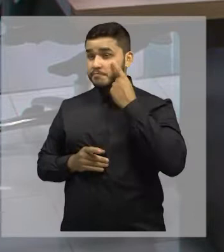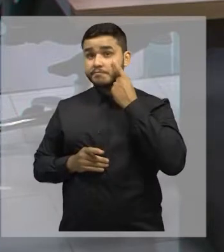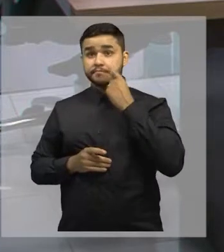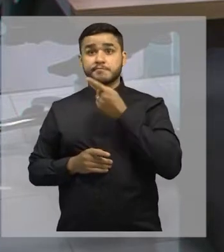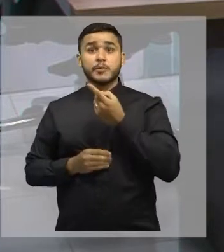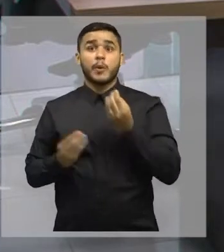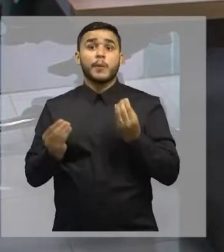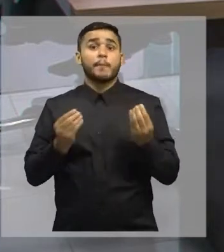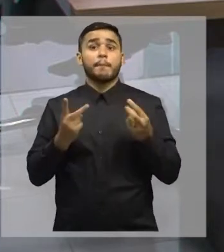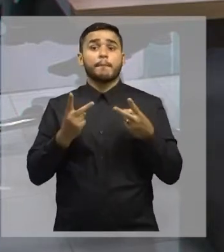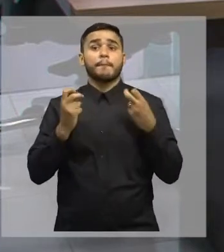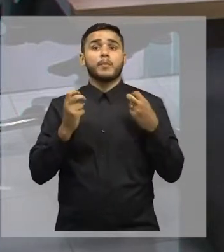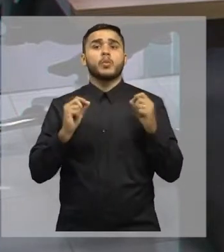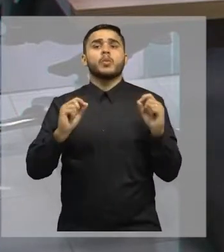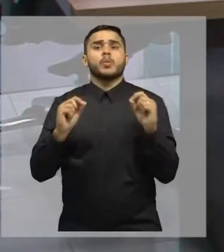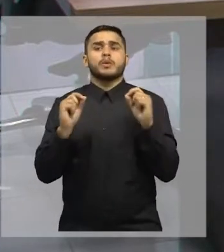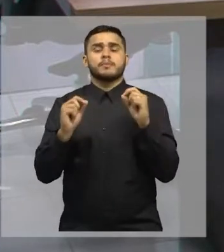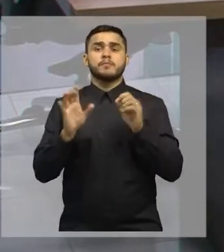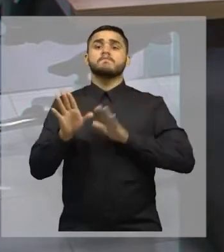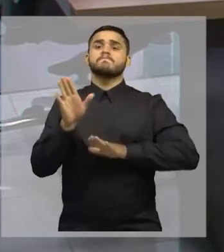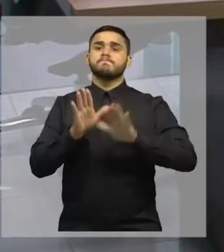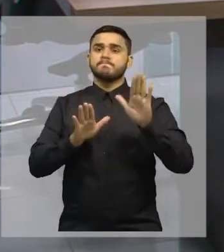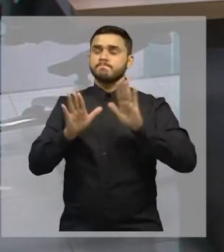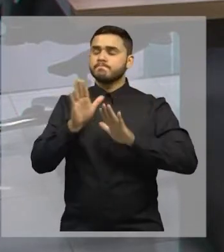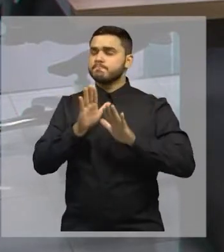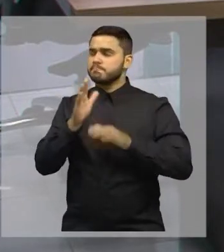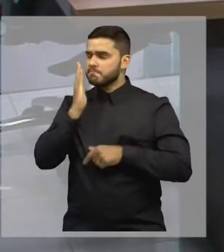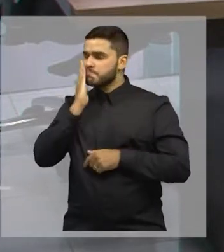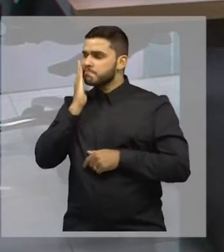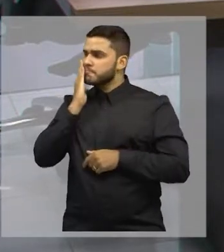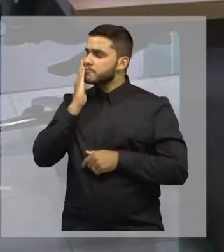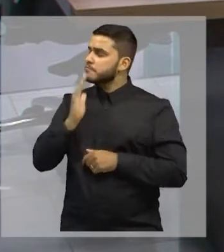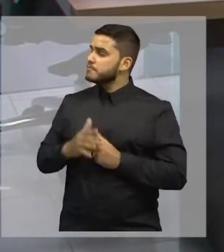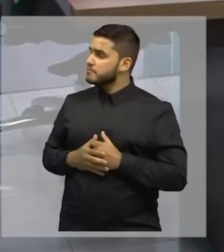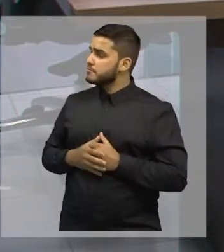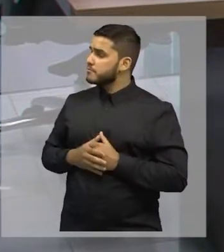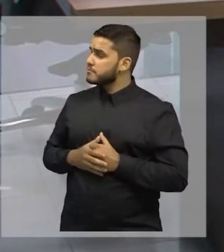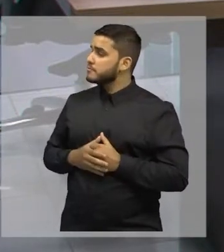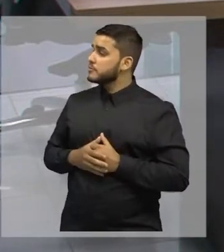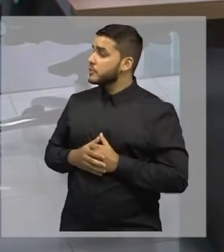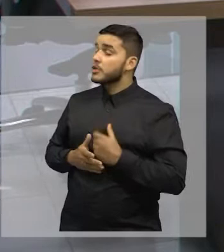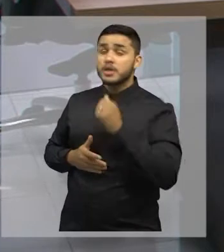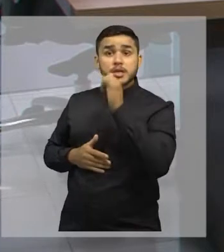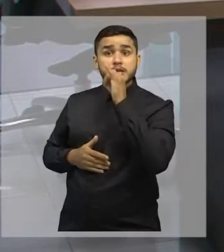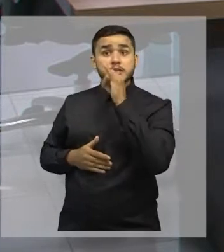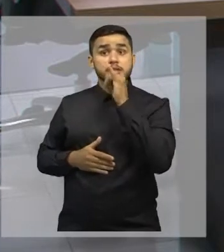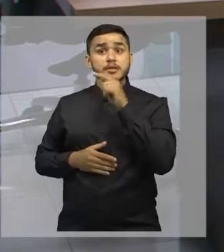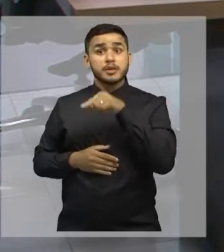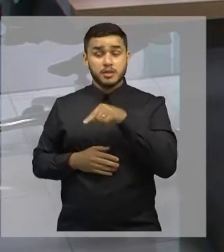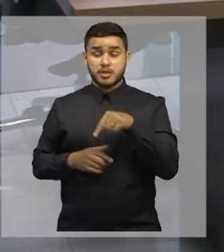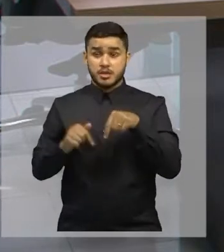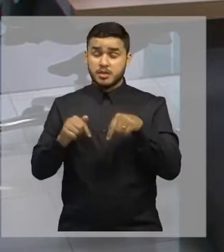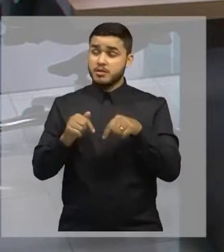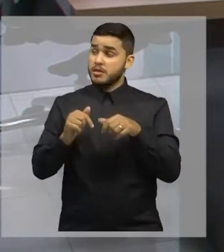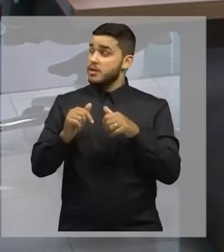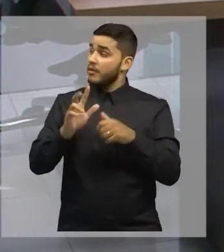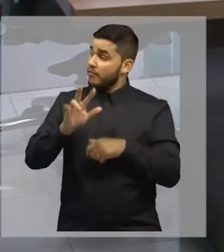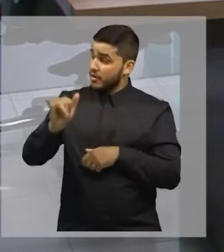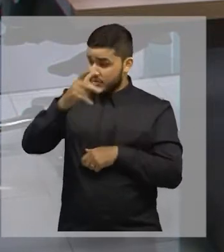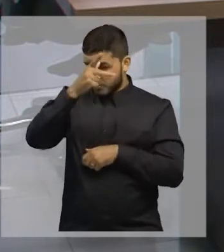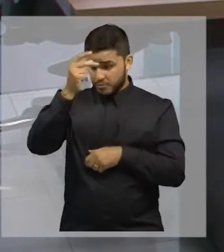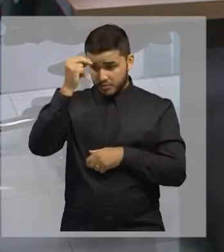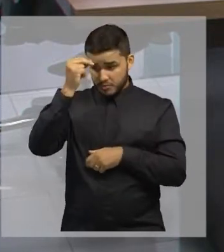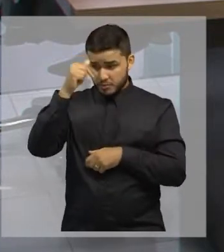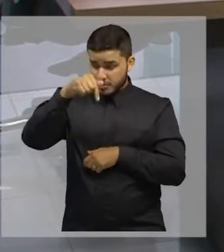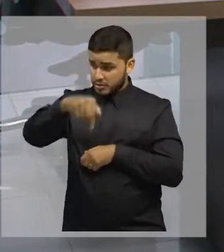mais de cuidado e sensibilidade. Sem esquecer que a sucessão municipal em Fortaleza era decisiva para a